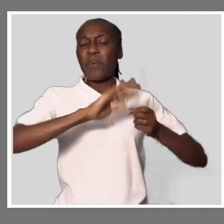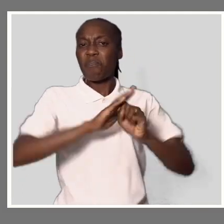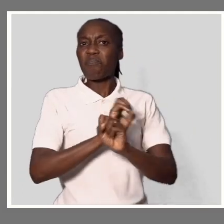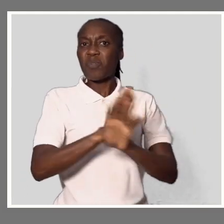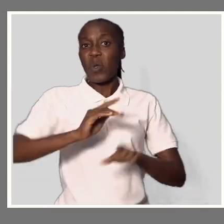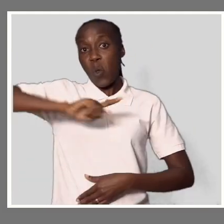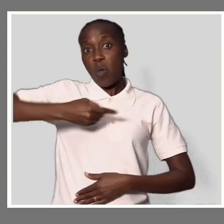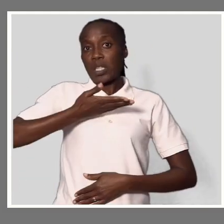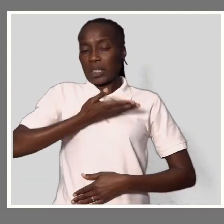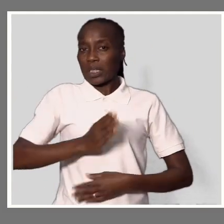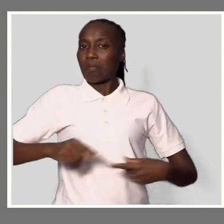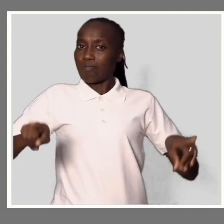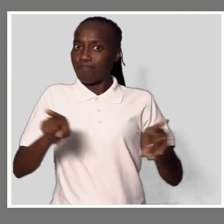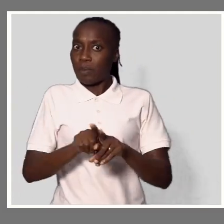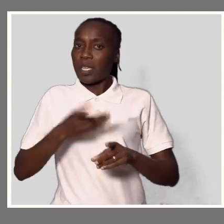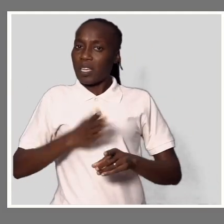casos tendem a aumentar.